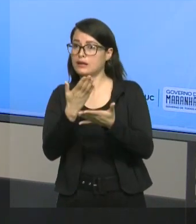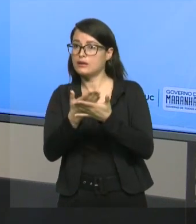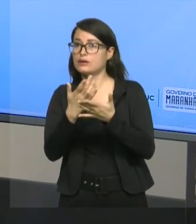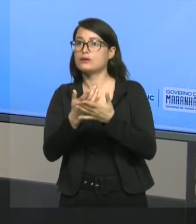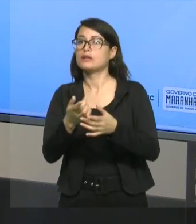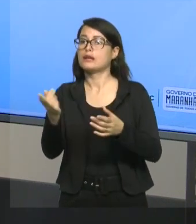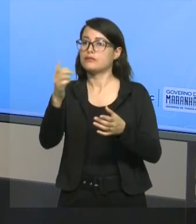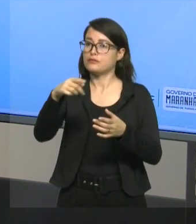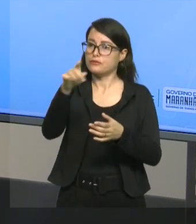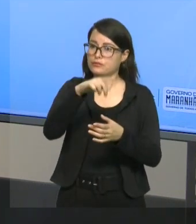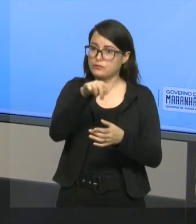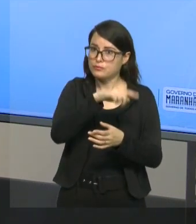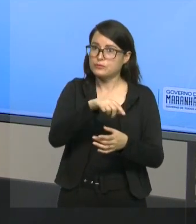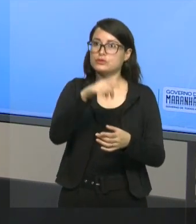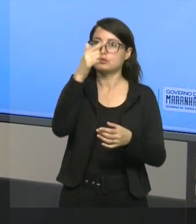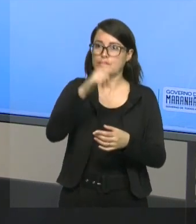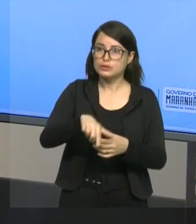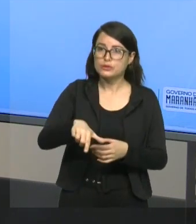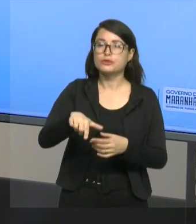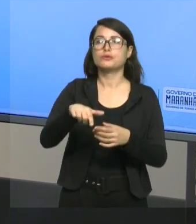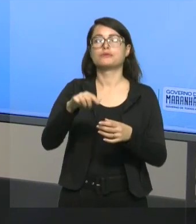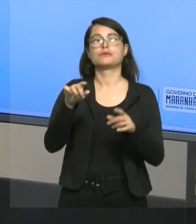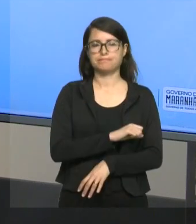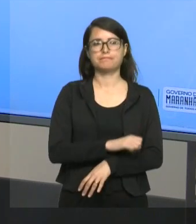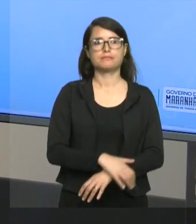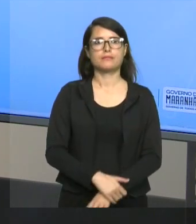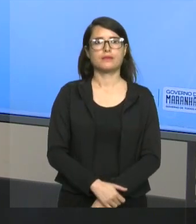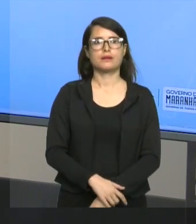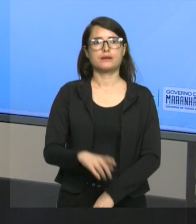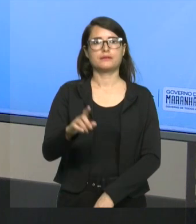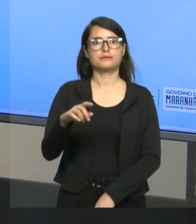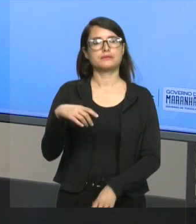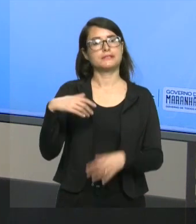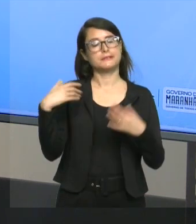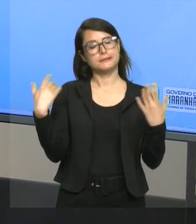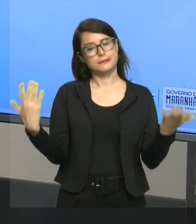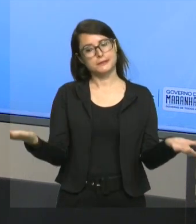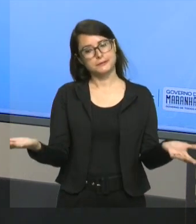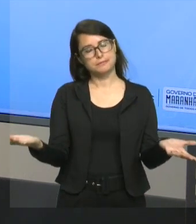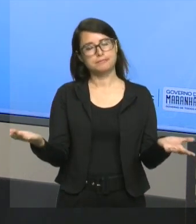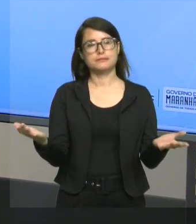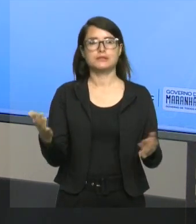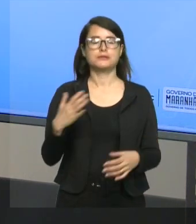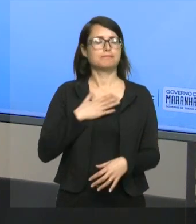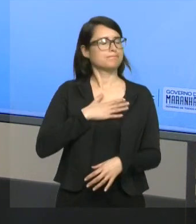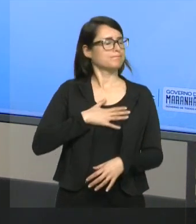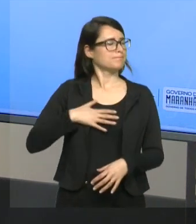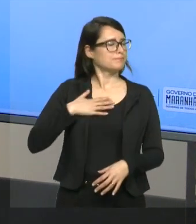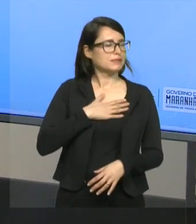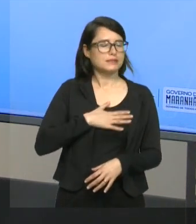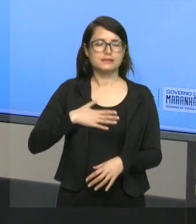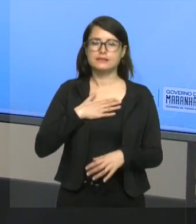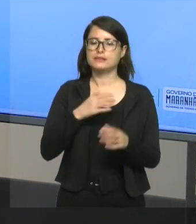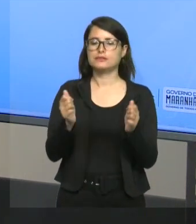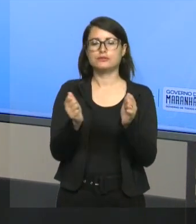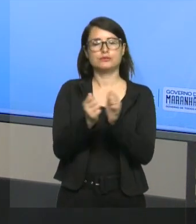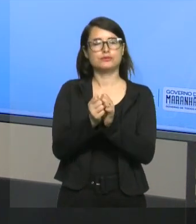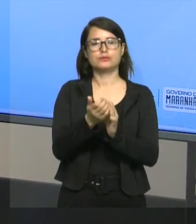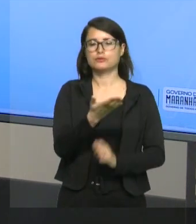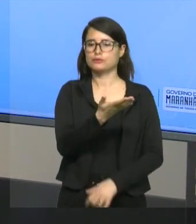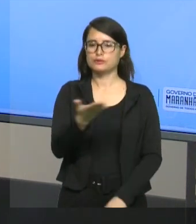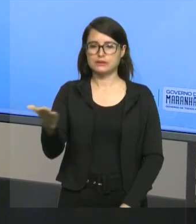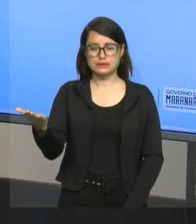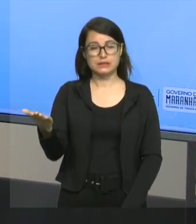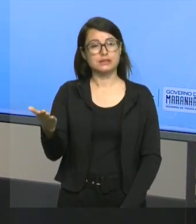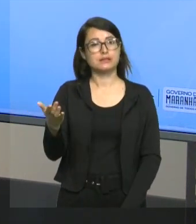necessárias para que seu entendimento seja o melhor. Então, chuchus, foi um prazer estar com vocês. E